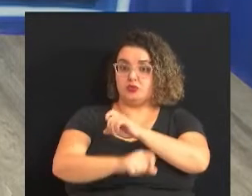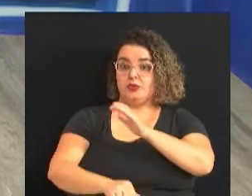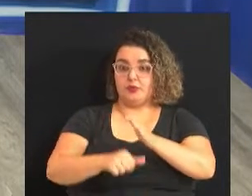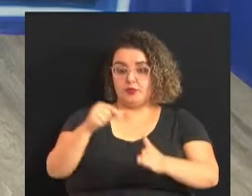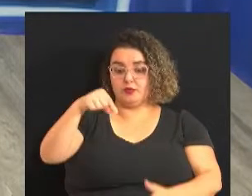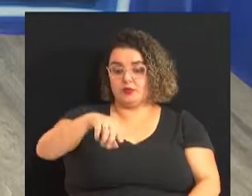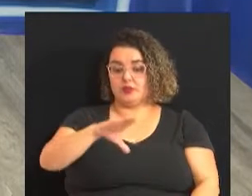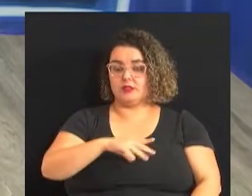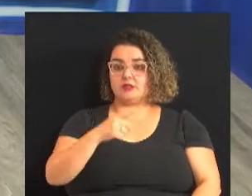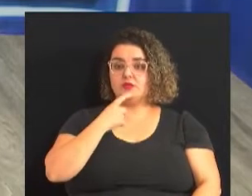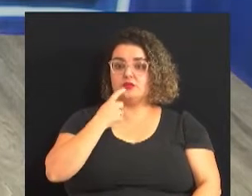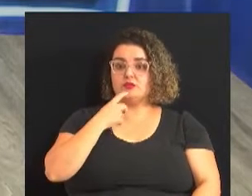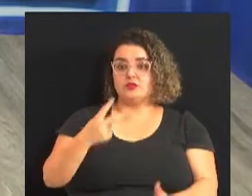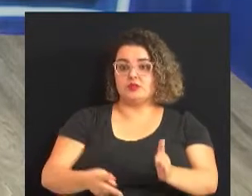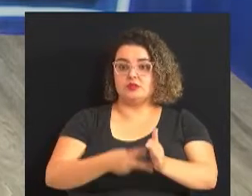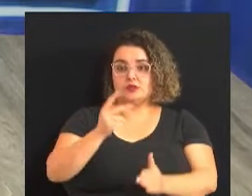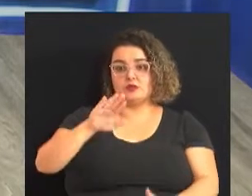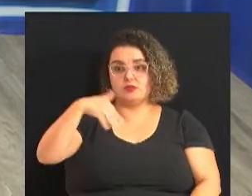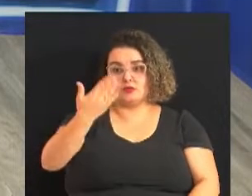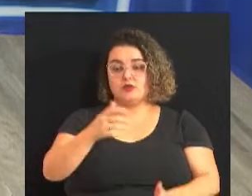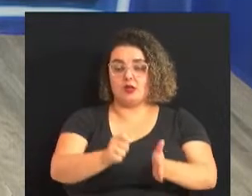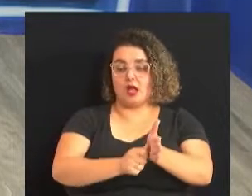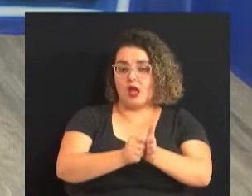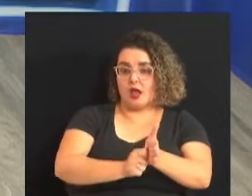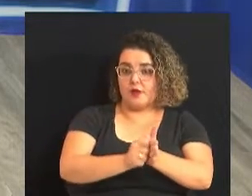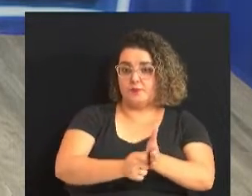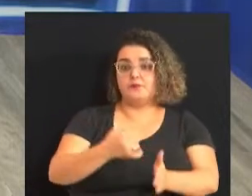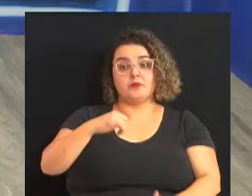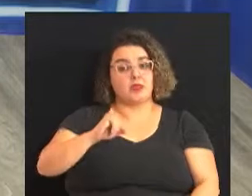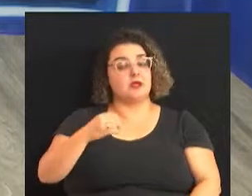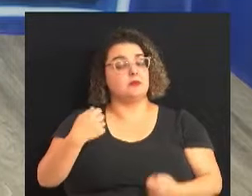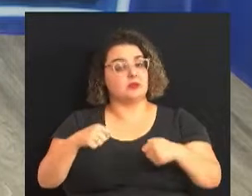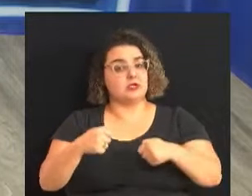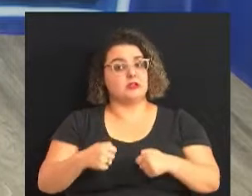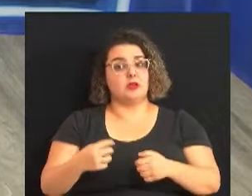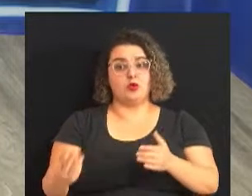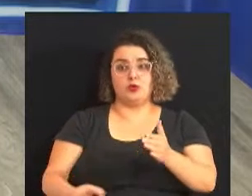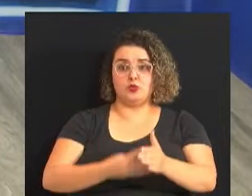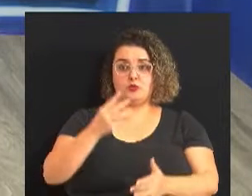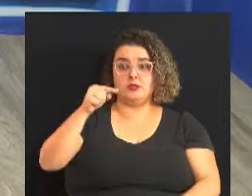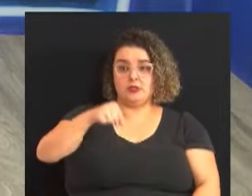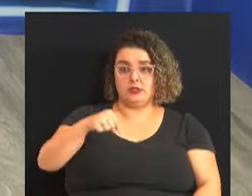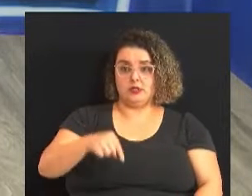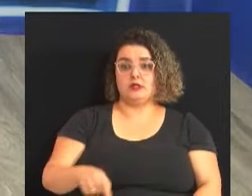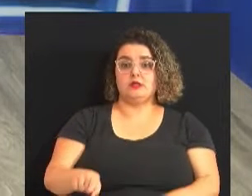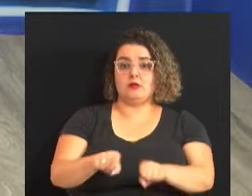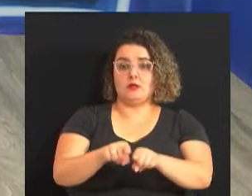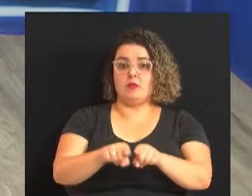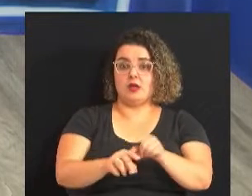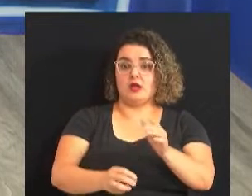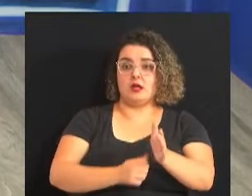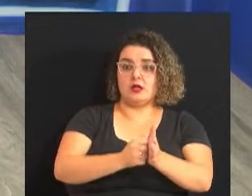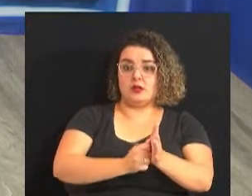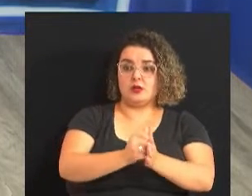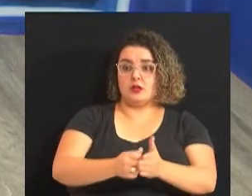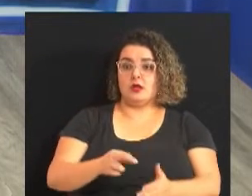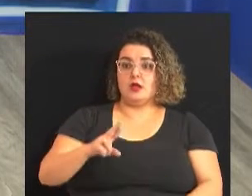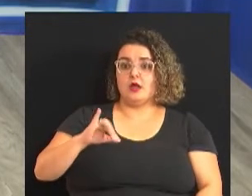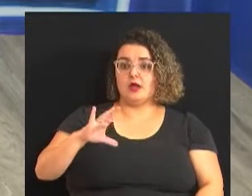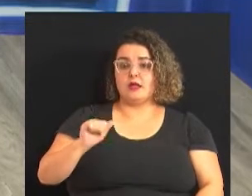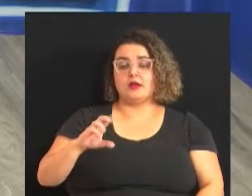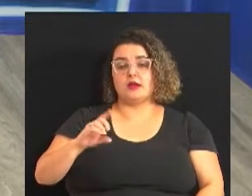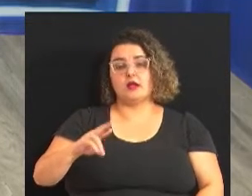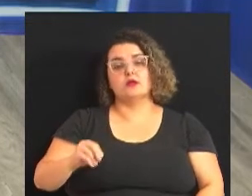Campinas, segundo jogo fora de casa em Araraquara. Se tiver necessidade, terceiro jogo também em Araraquara. Ricardo Bulgarelli,